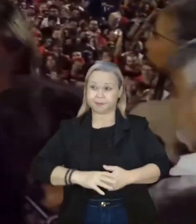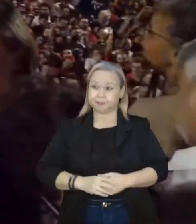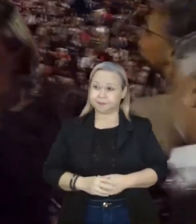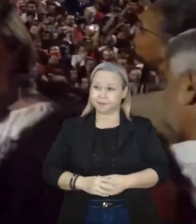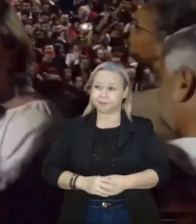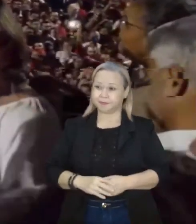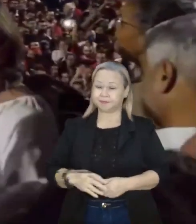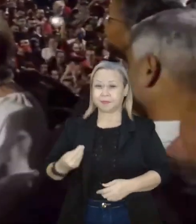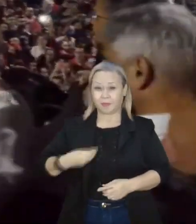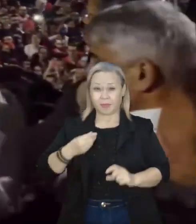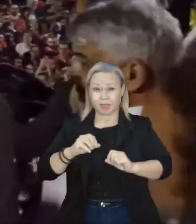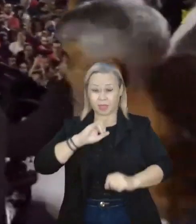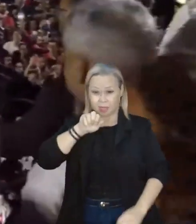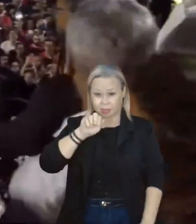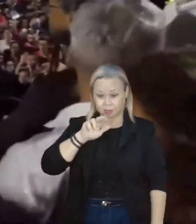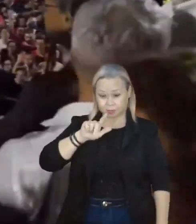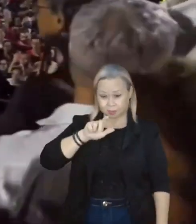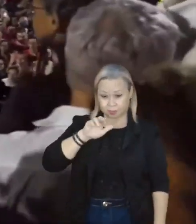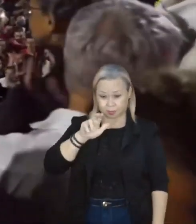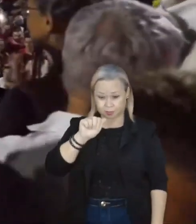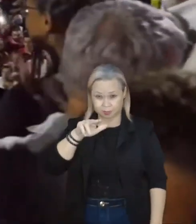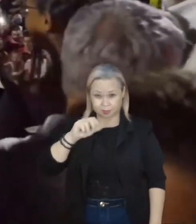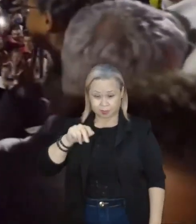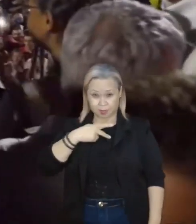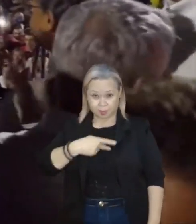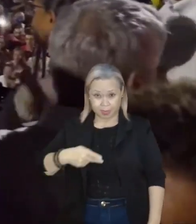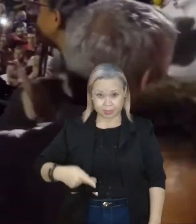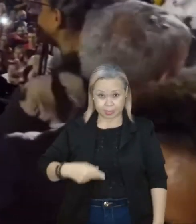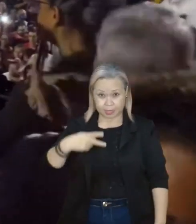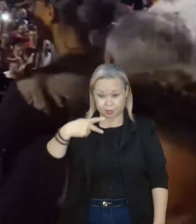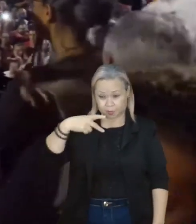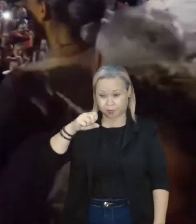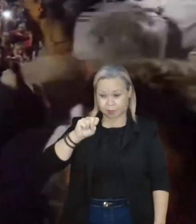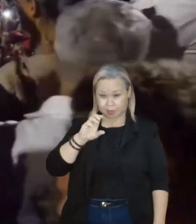Está aqui o Juliano Medeiros, presidente do PSOL.